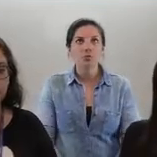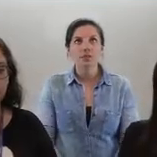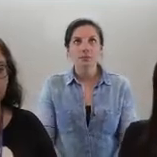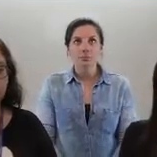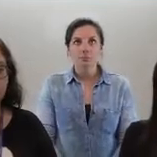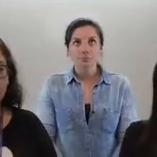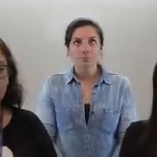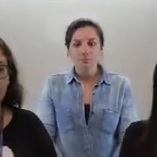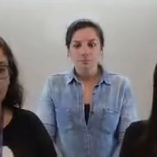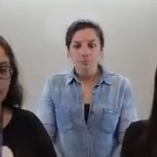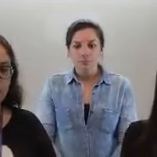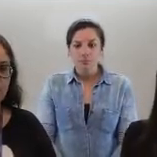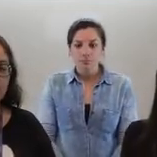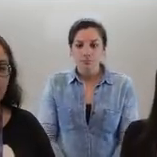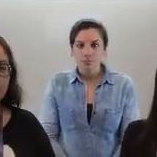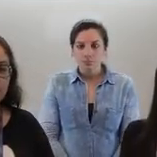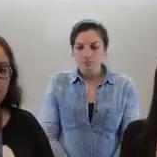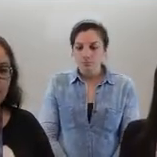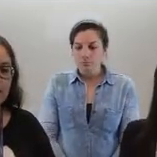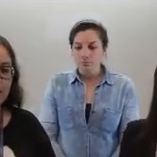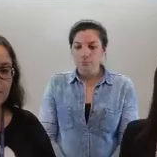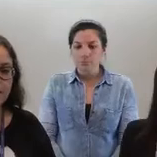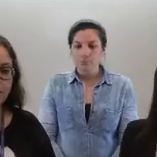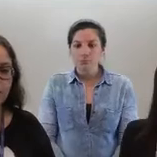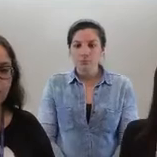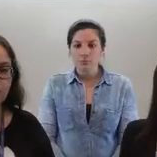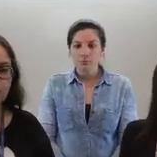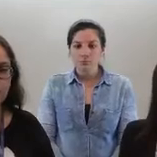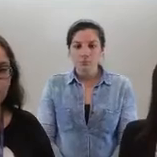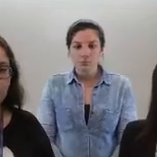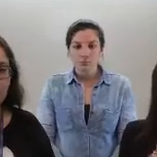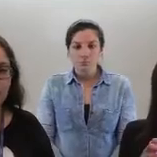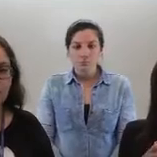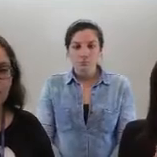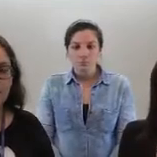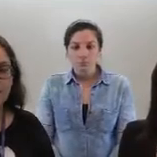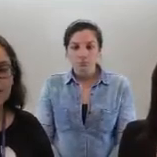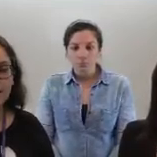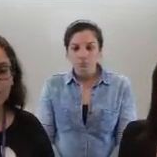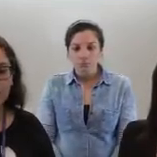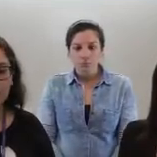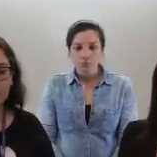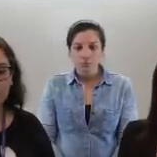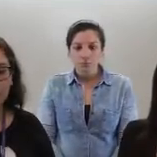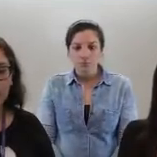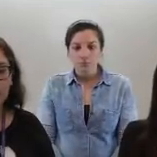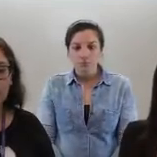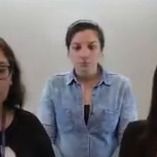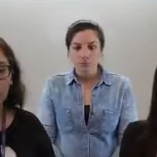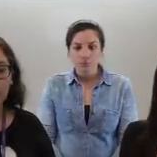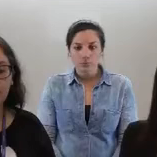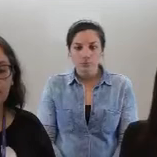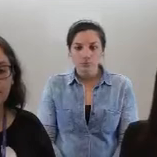onde busca. Então, pessoal, vocês vão entrar ali pela Minha Uno. Aí ele vai abrir essa caixinha aqui